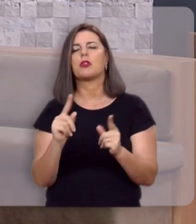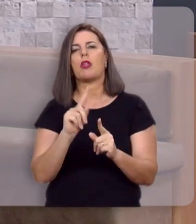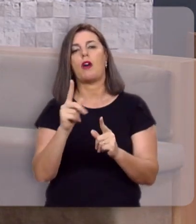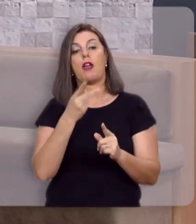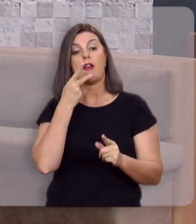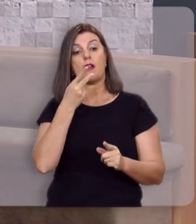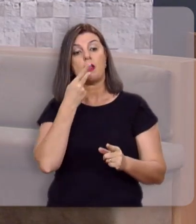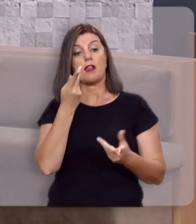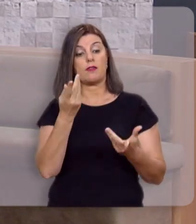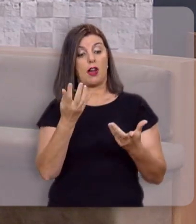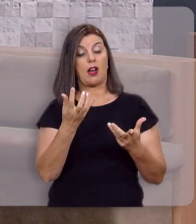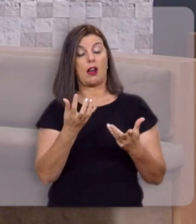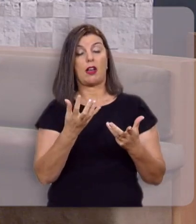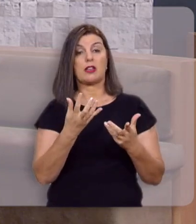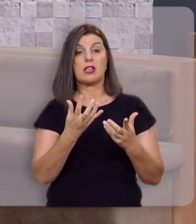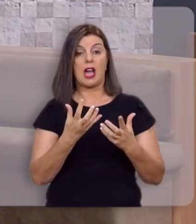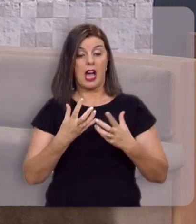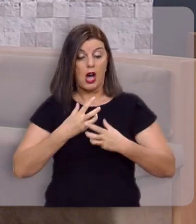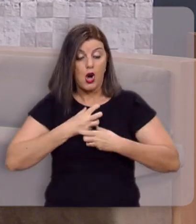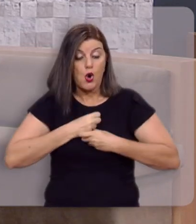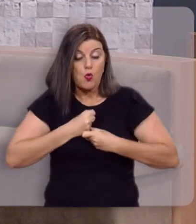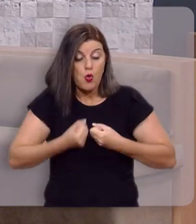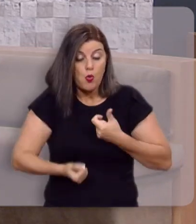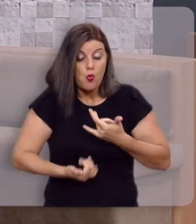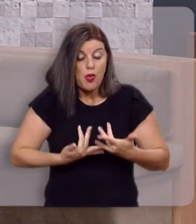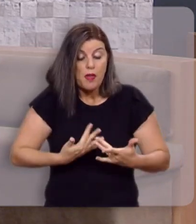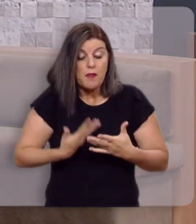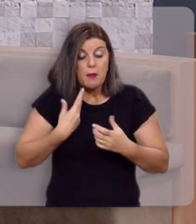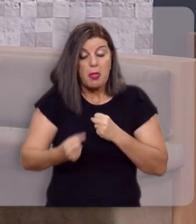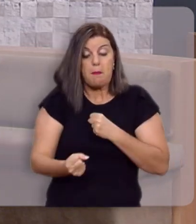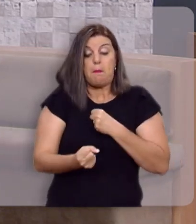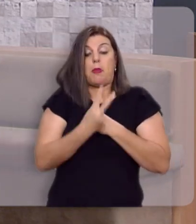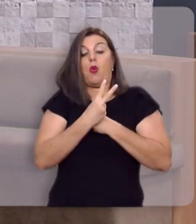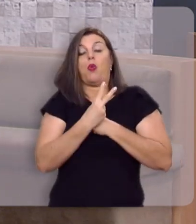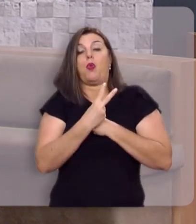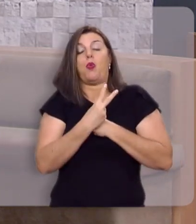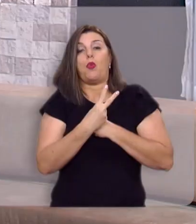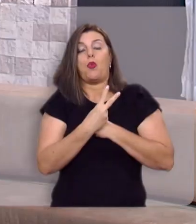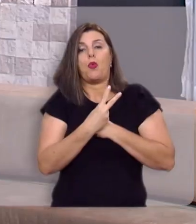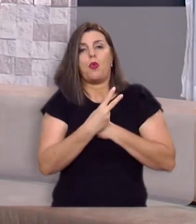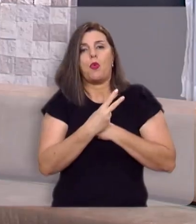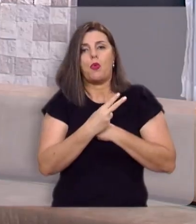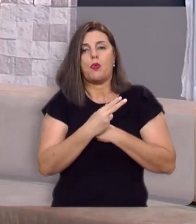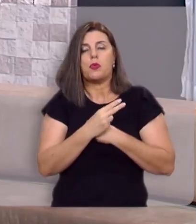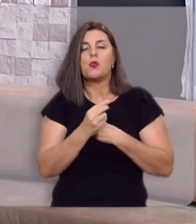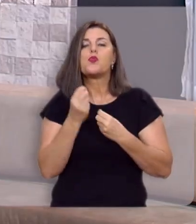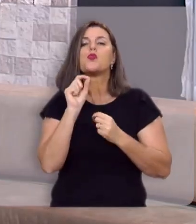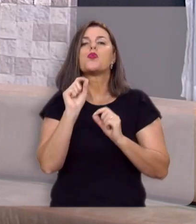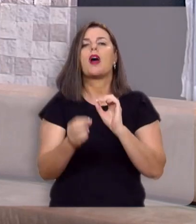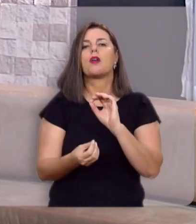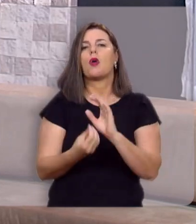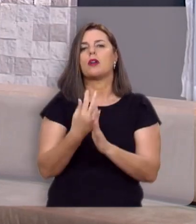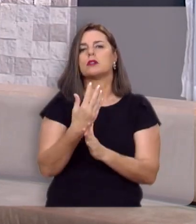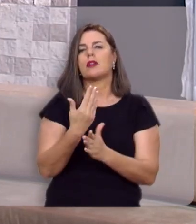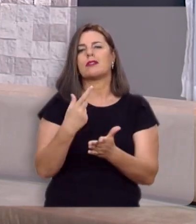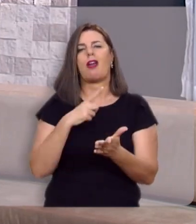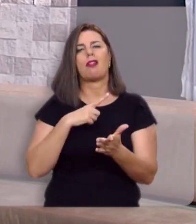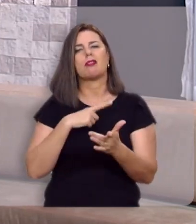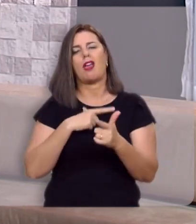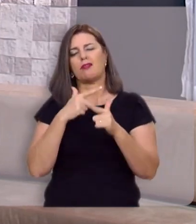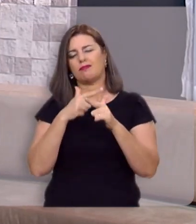inferno enfiaram as suas garras em mim, se apoderaram de mim. O resultado é que ele caiu